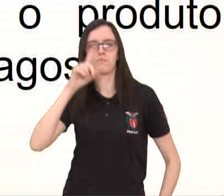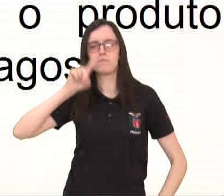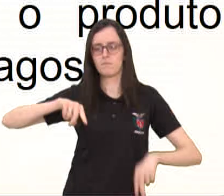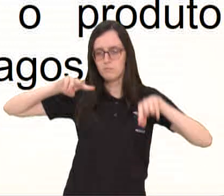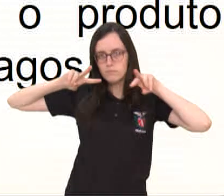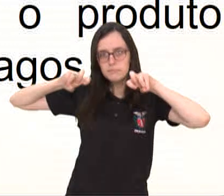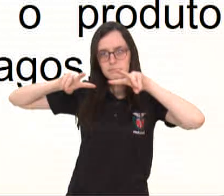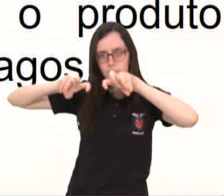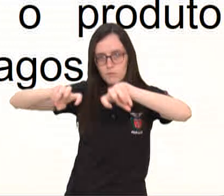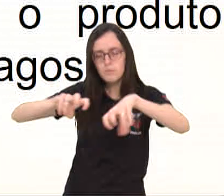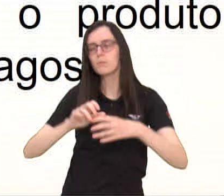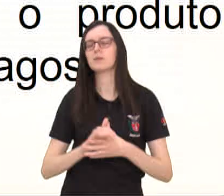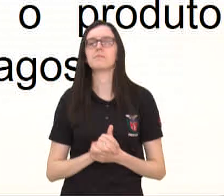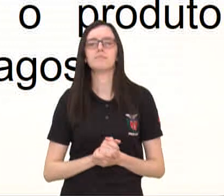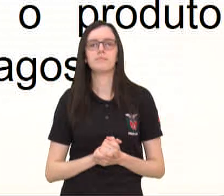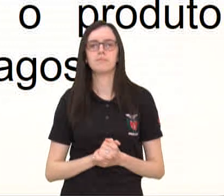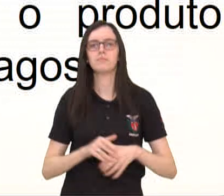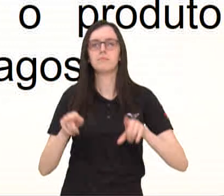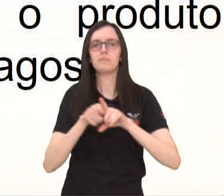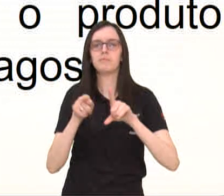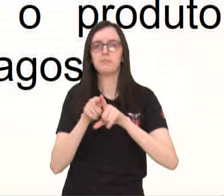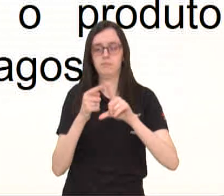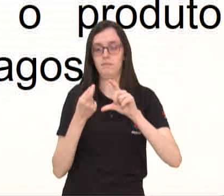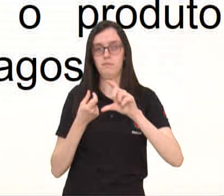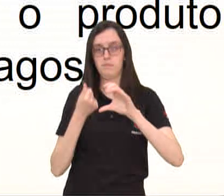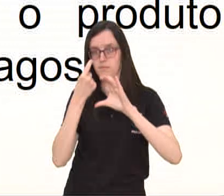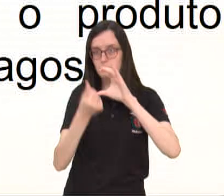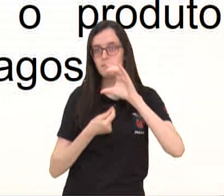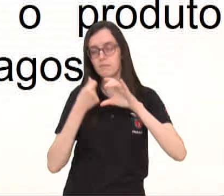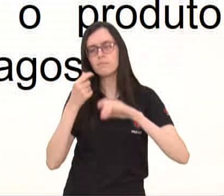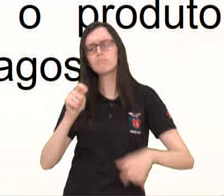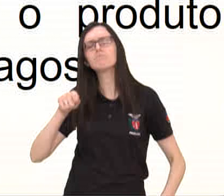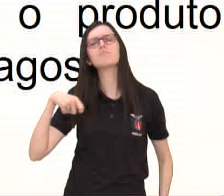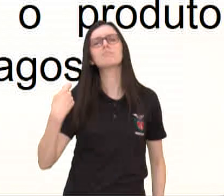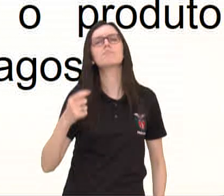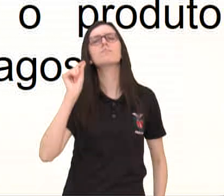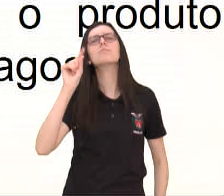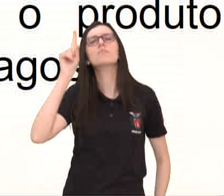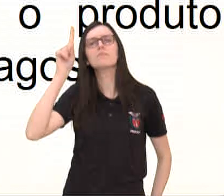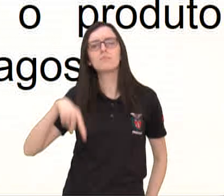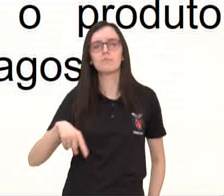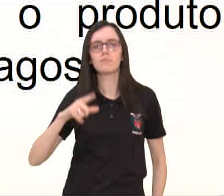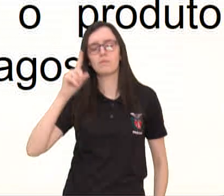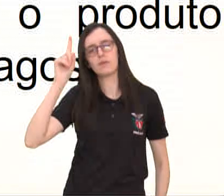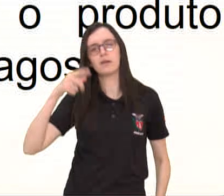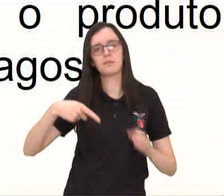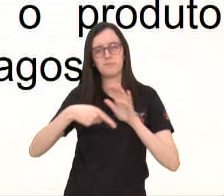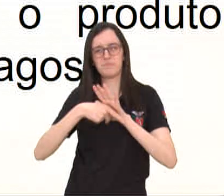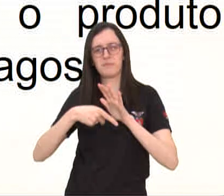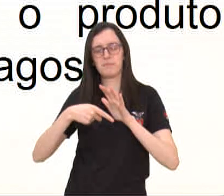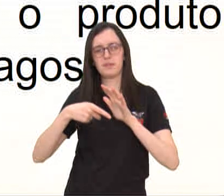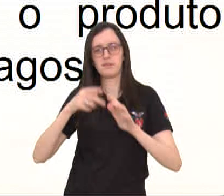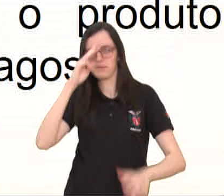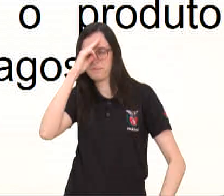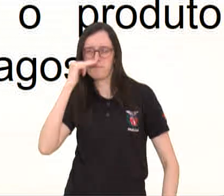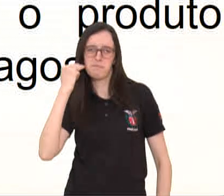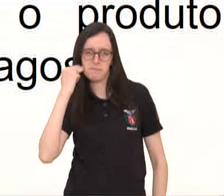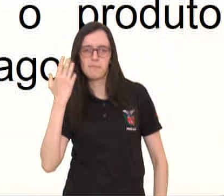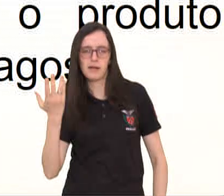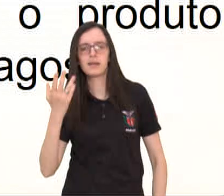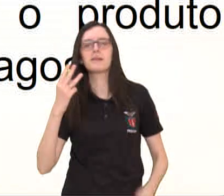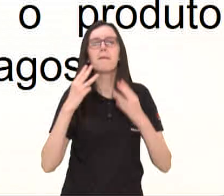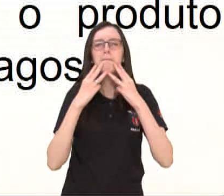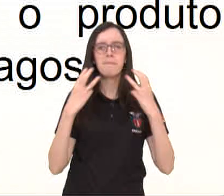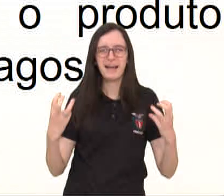exploração, aqui capitalista, que foi chamado por Karl Marx, né, de mais-valia,